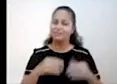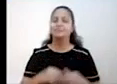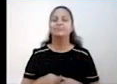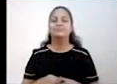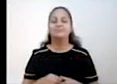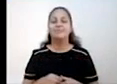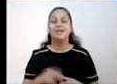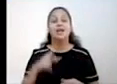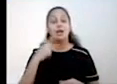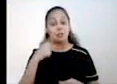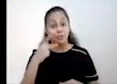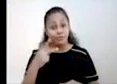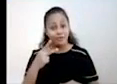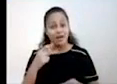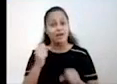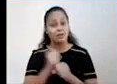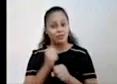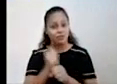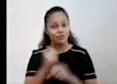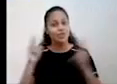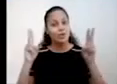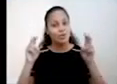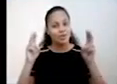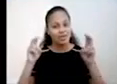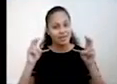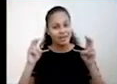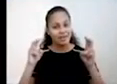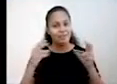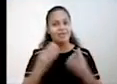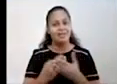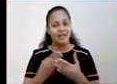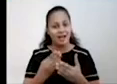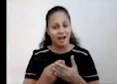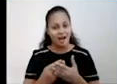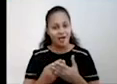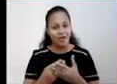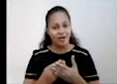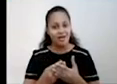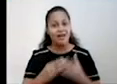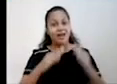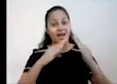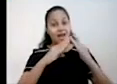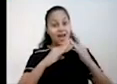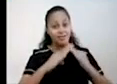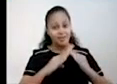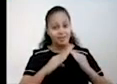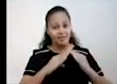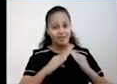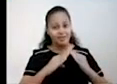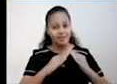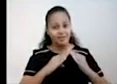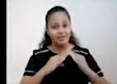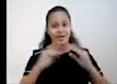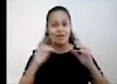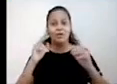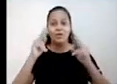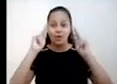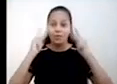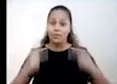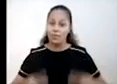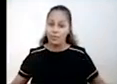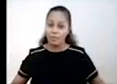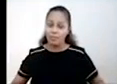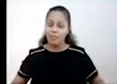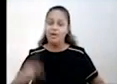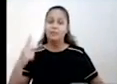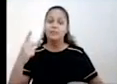E por falar em construção, o tema da nossa aula de hoje é habitação, o ser humano e o seu abrigo. A